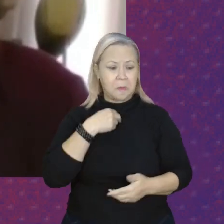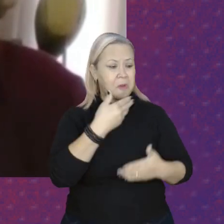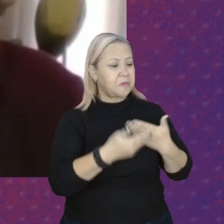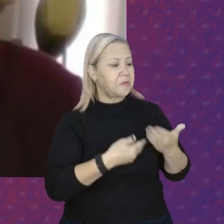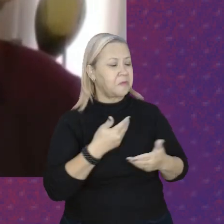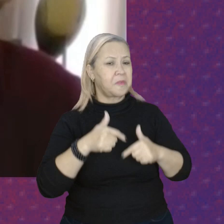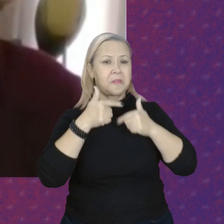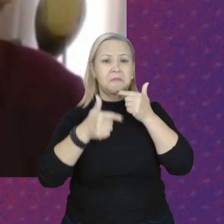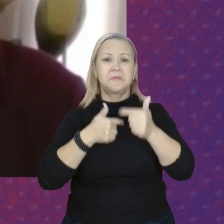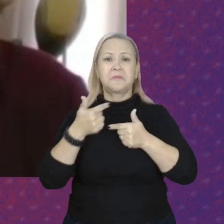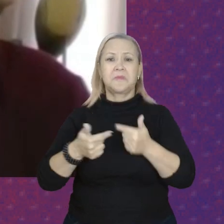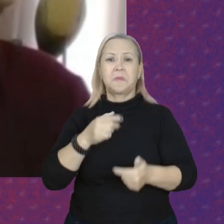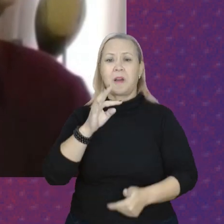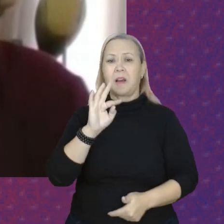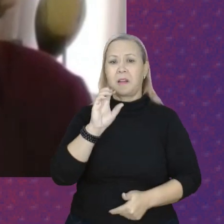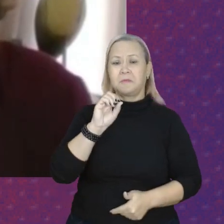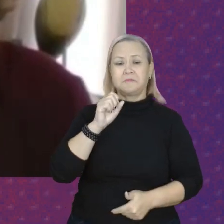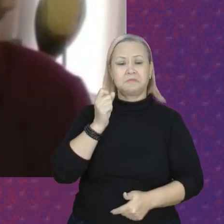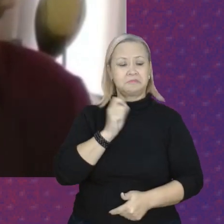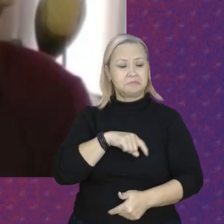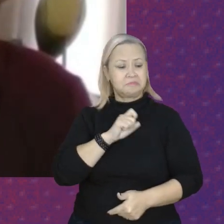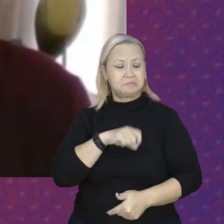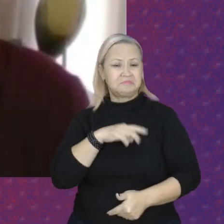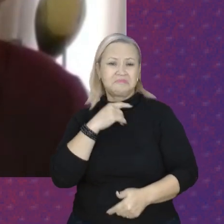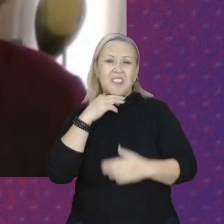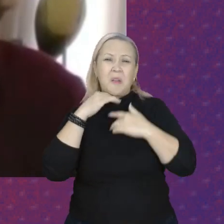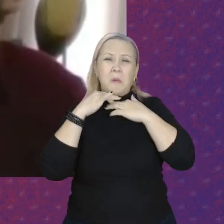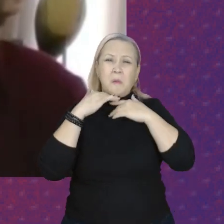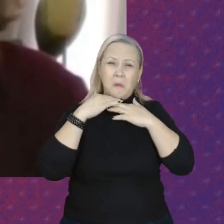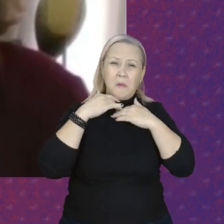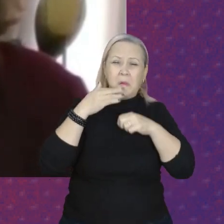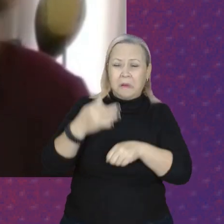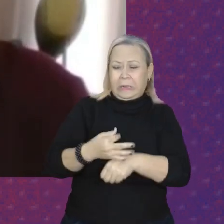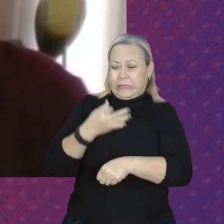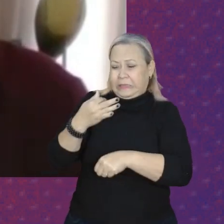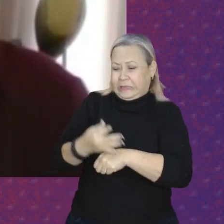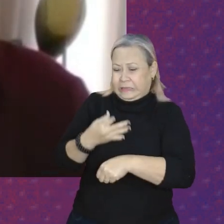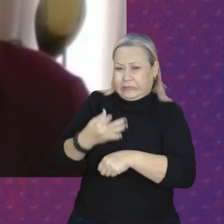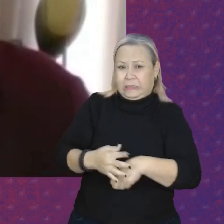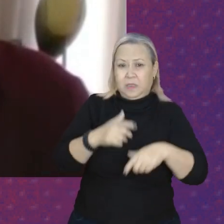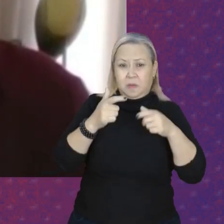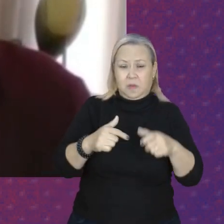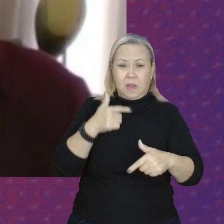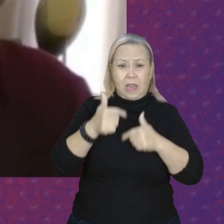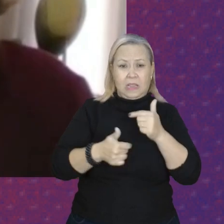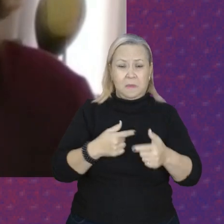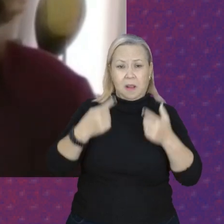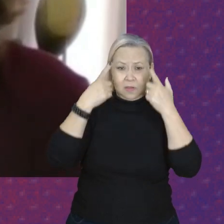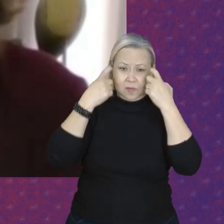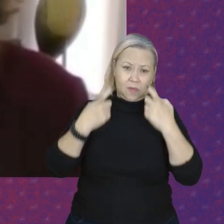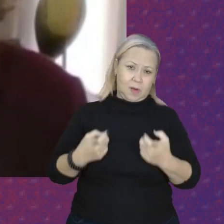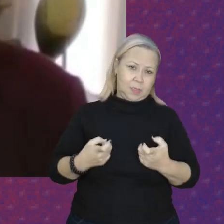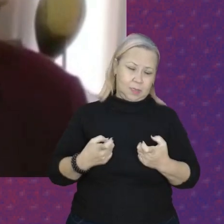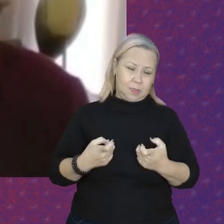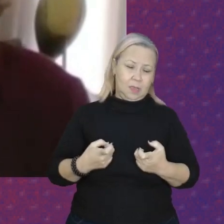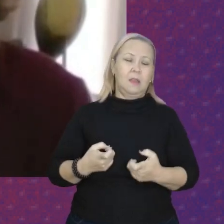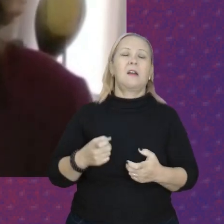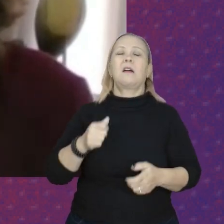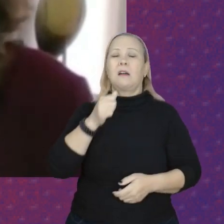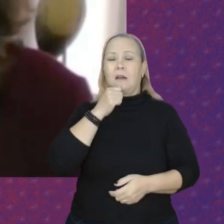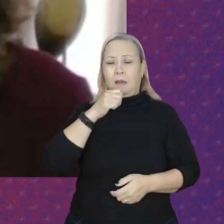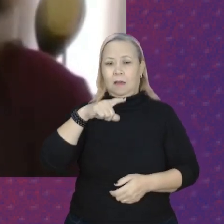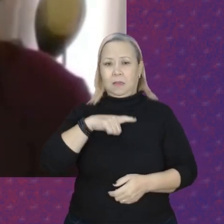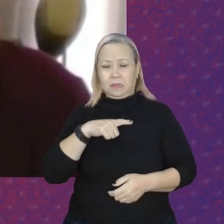trabalho tóxico, em um ambiente de trabalho de violência que ainda existe, em um ambiente de trabalho